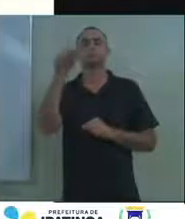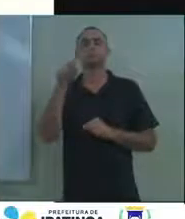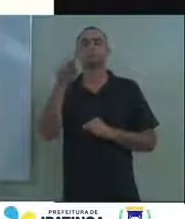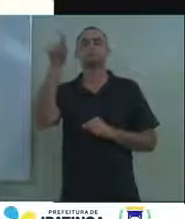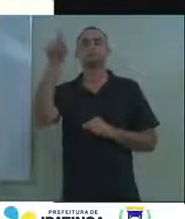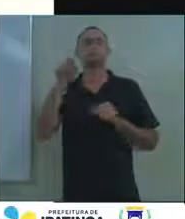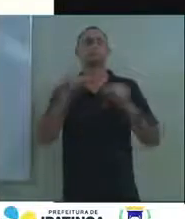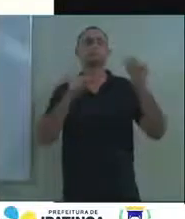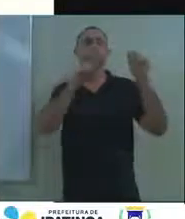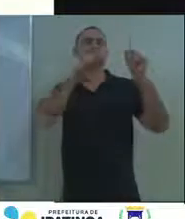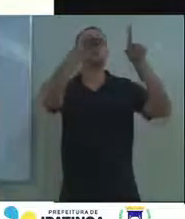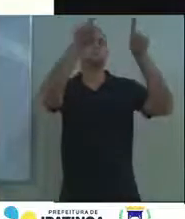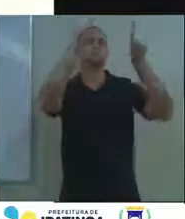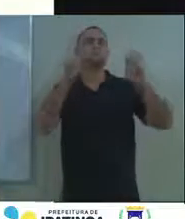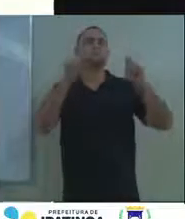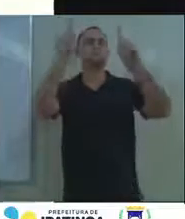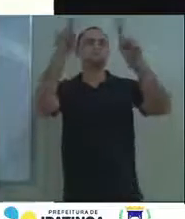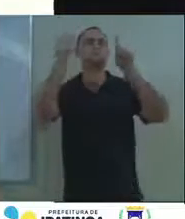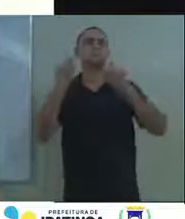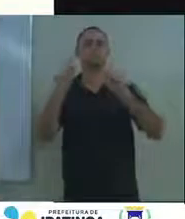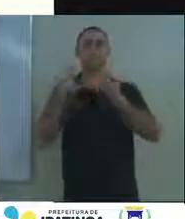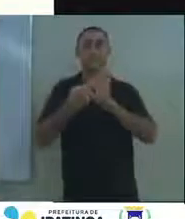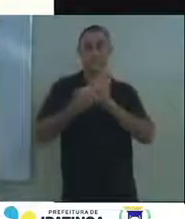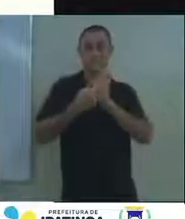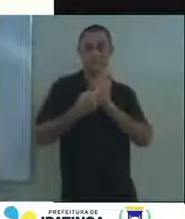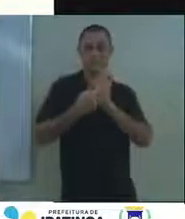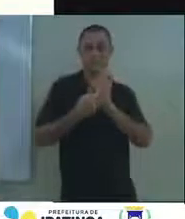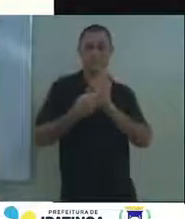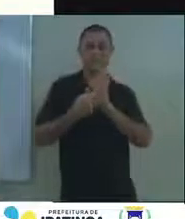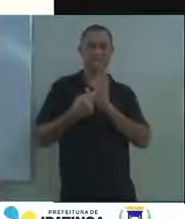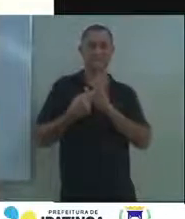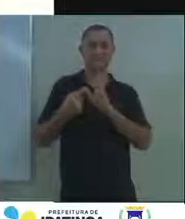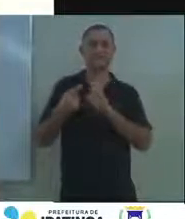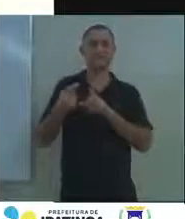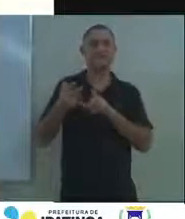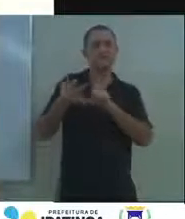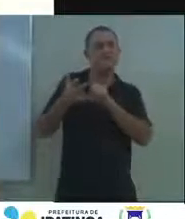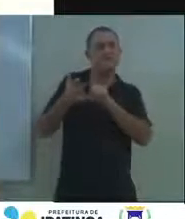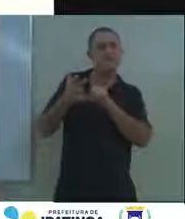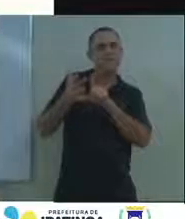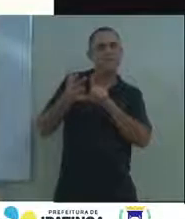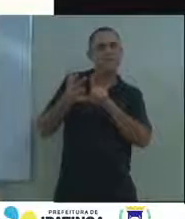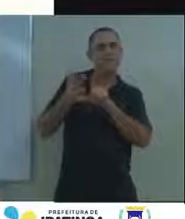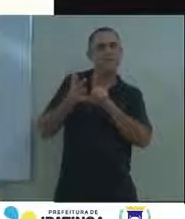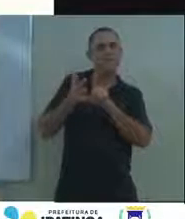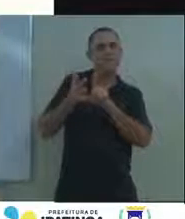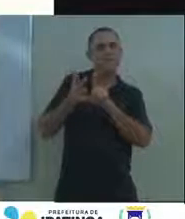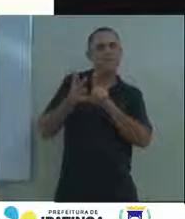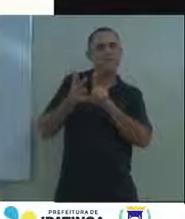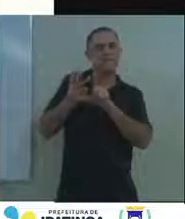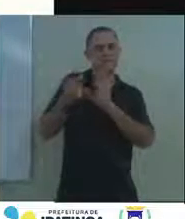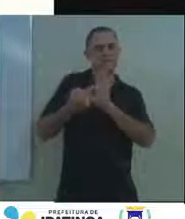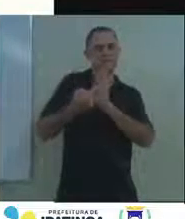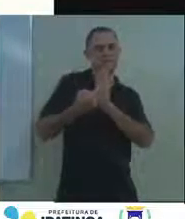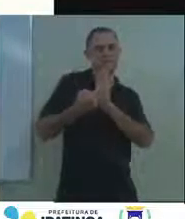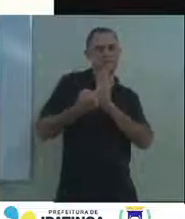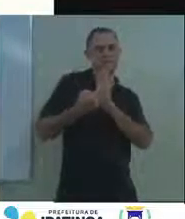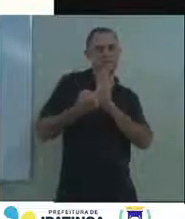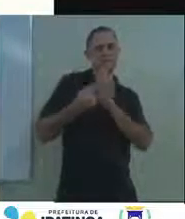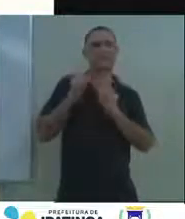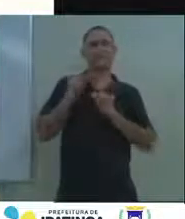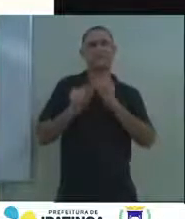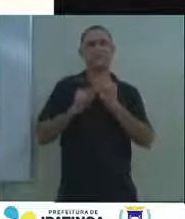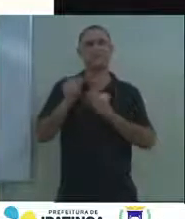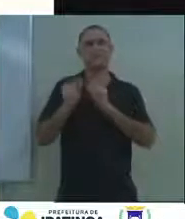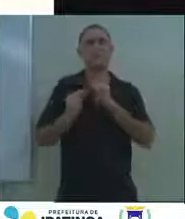gente, eu quis trazer esses dois vídeos para eu poder exemplificar. Por que que o